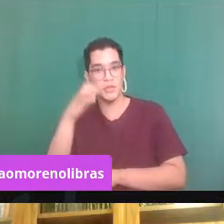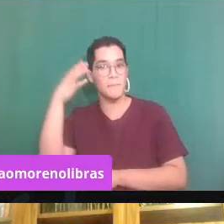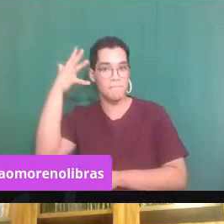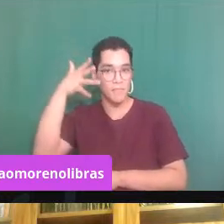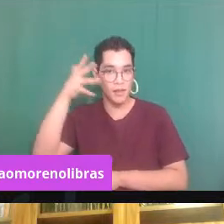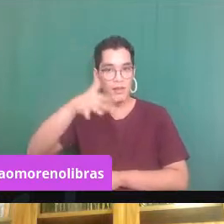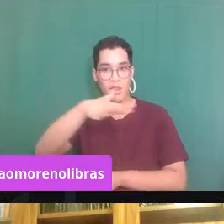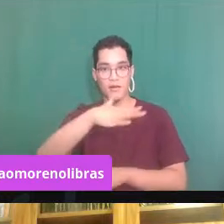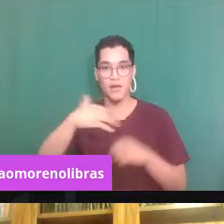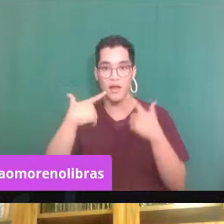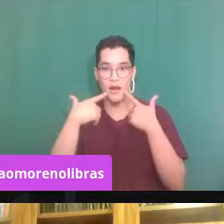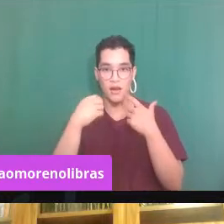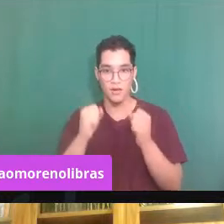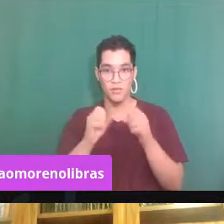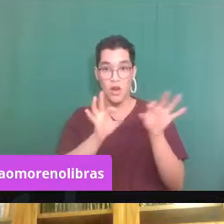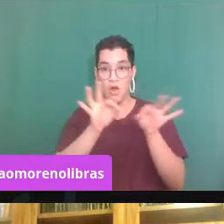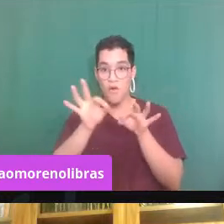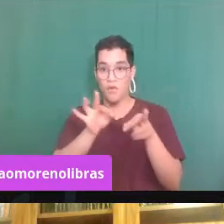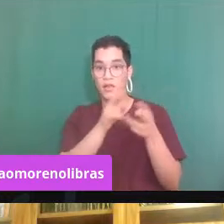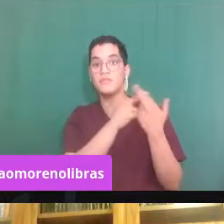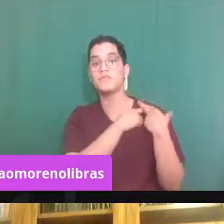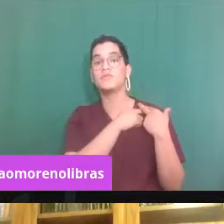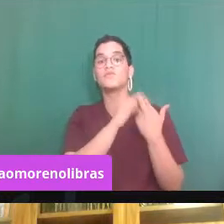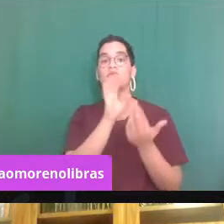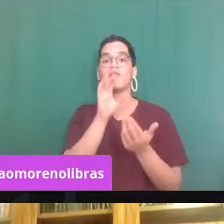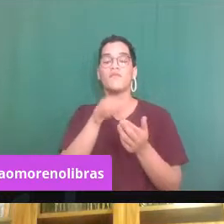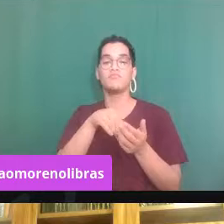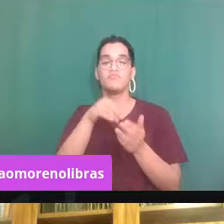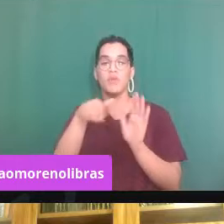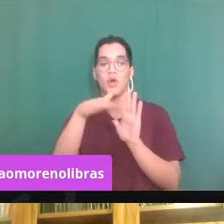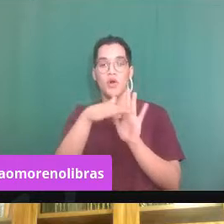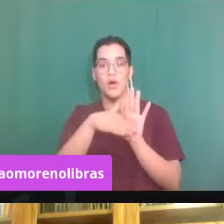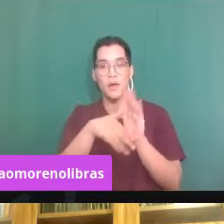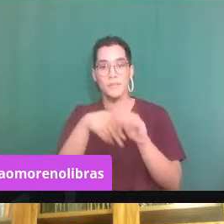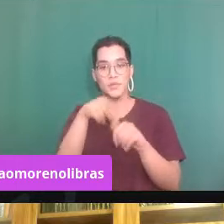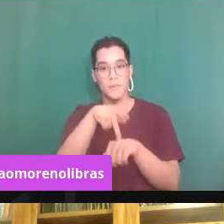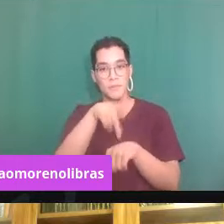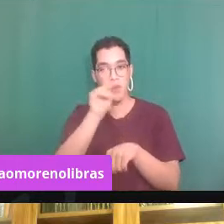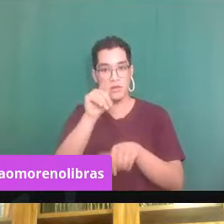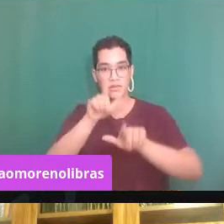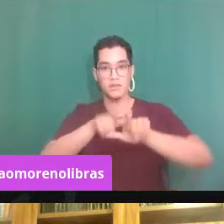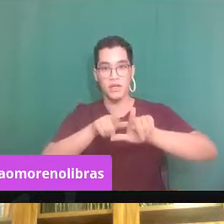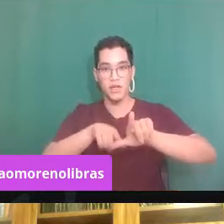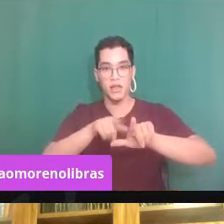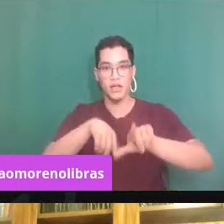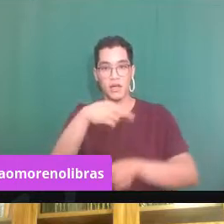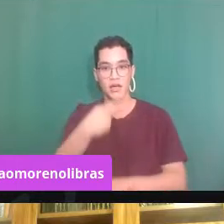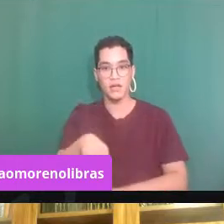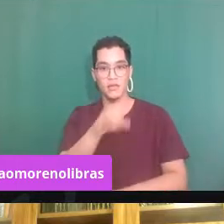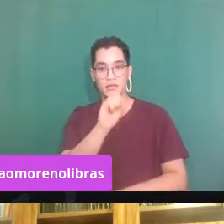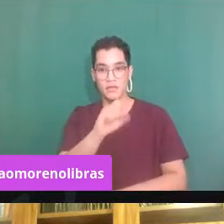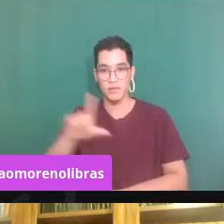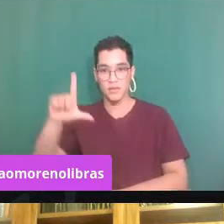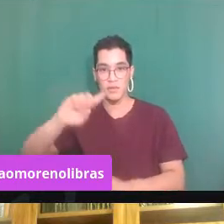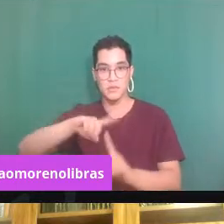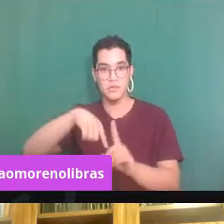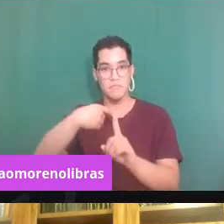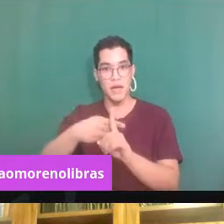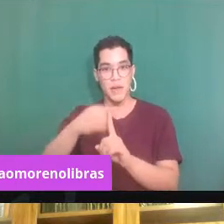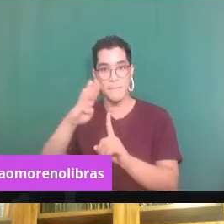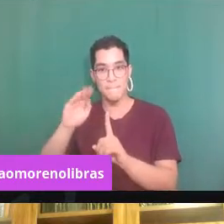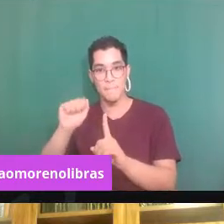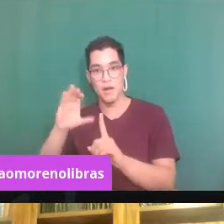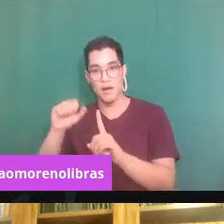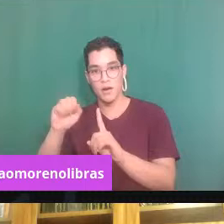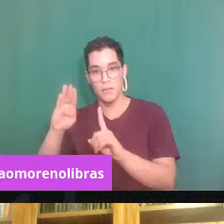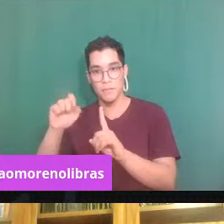evento organizado pelo Programa de Pós-Graduação em Letras de São Luís e pelo Programa de Pós-Graduação em Letras de Bacabal,